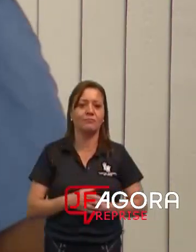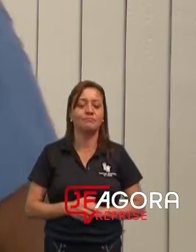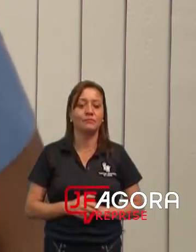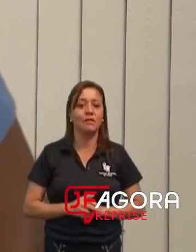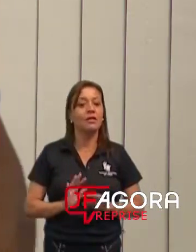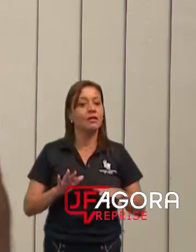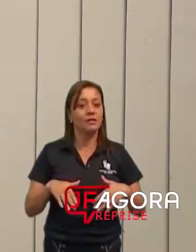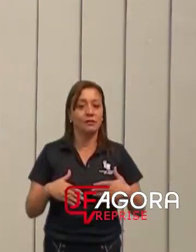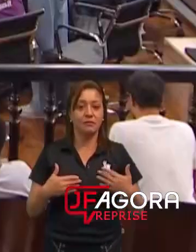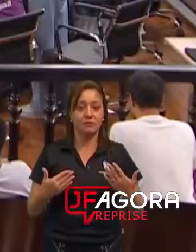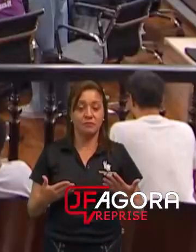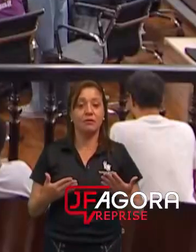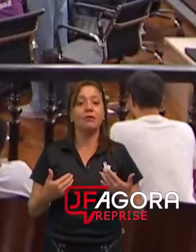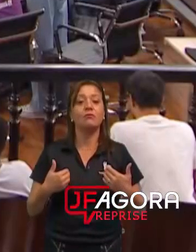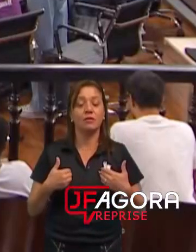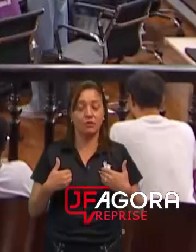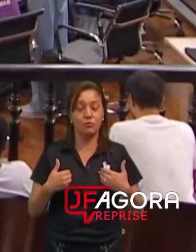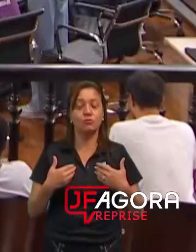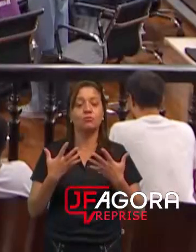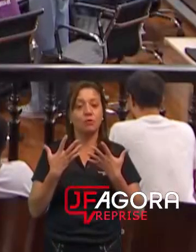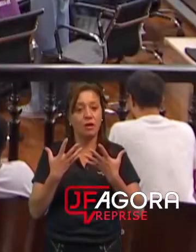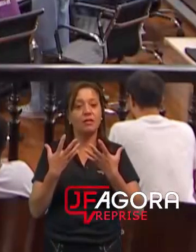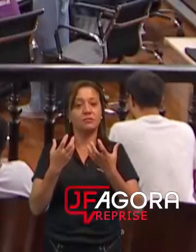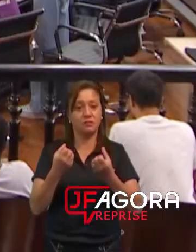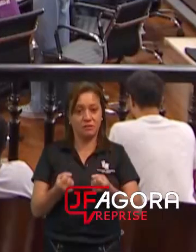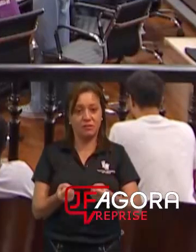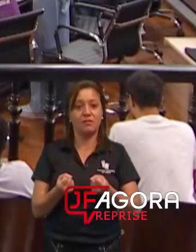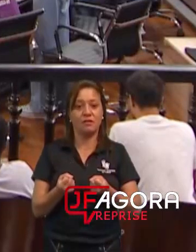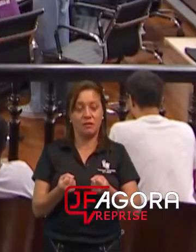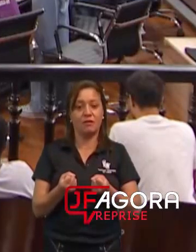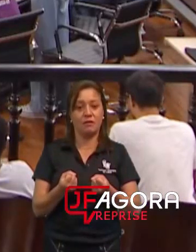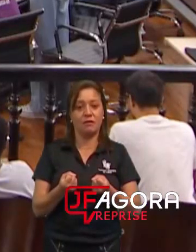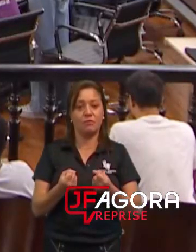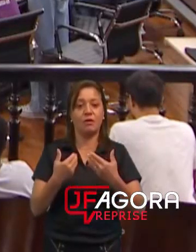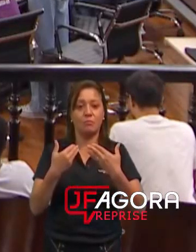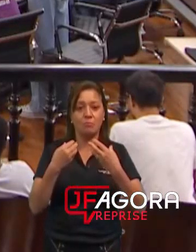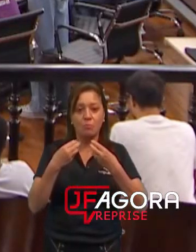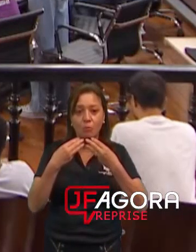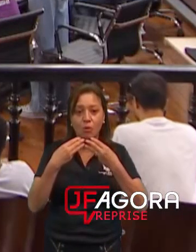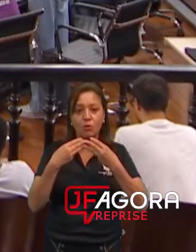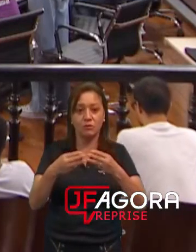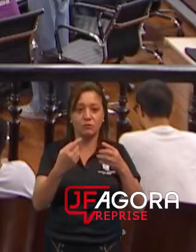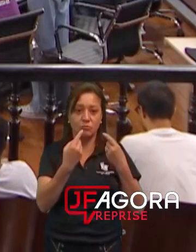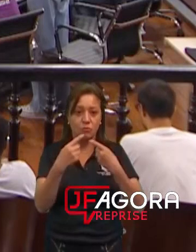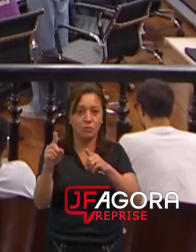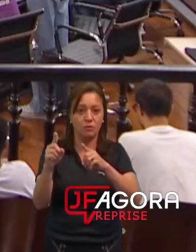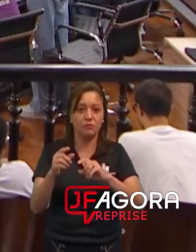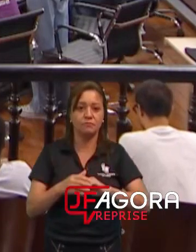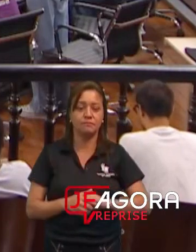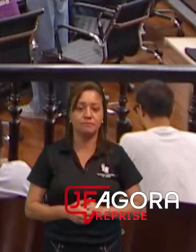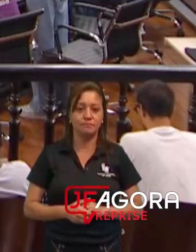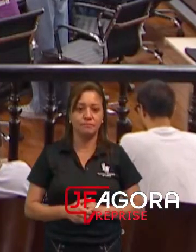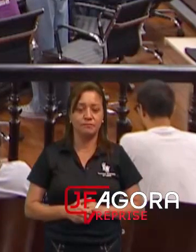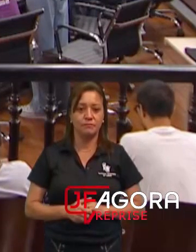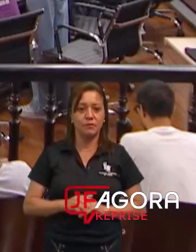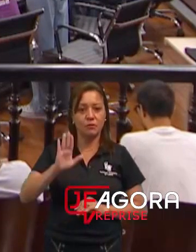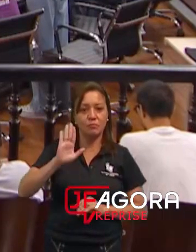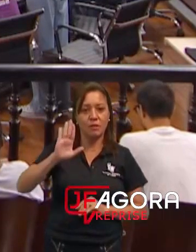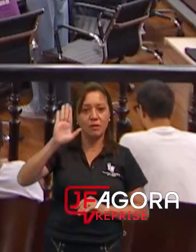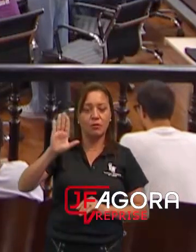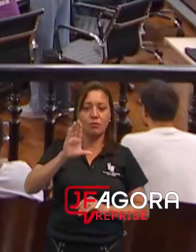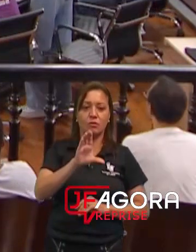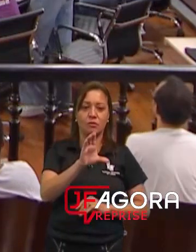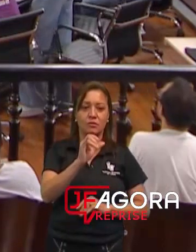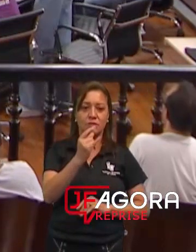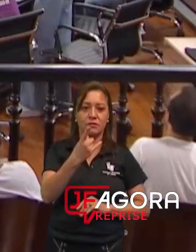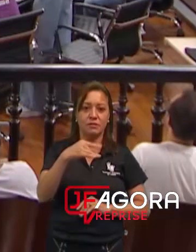moção. Pela ordem, presidente. Muito bem, com o seu posicionamento, vereador Nilton Militão. Pela ordem, vereadora Cida Oliveira. Não, então,